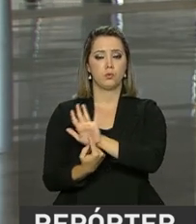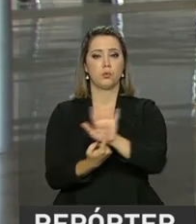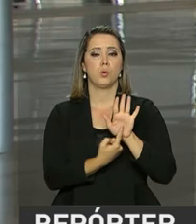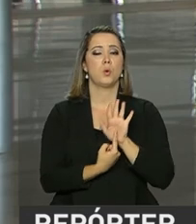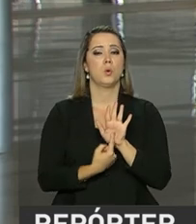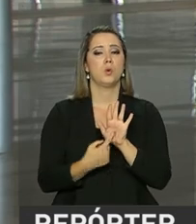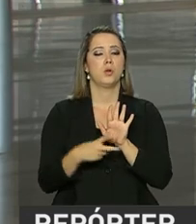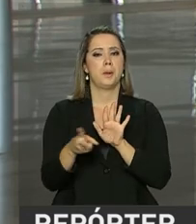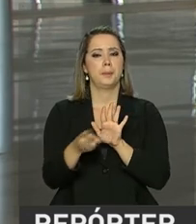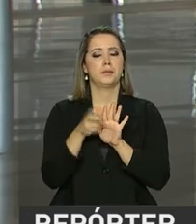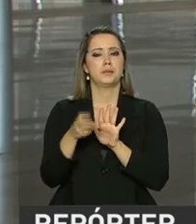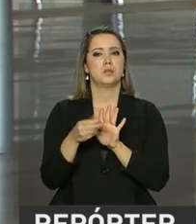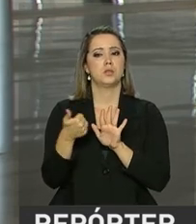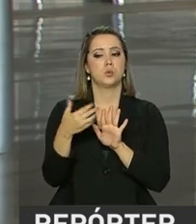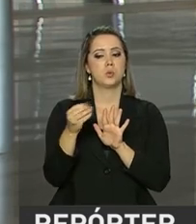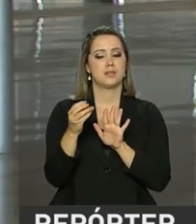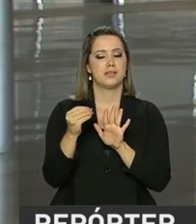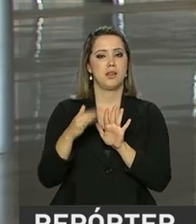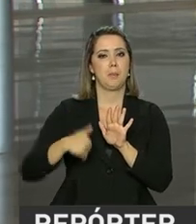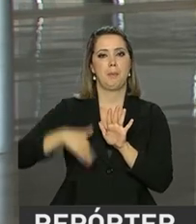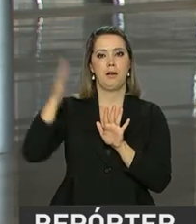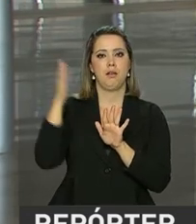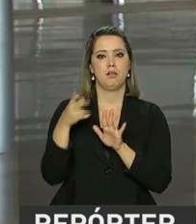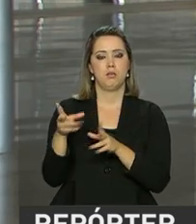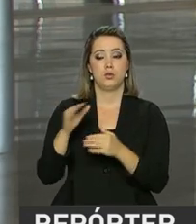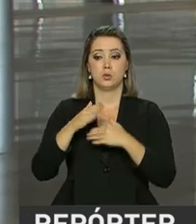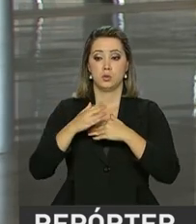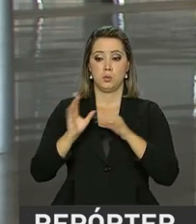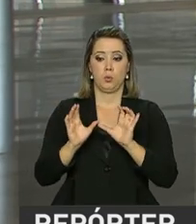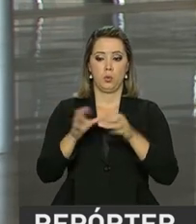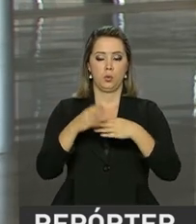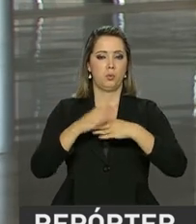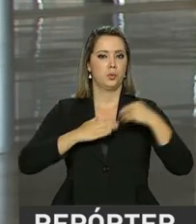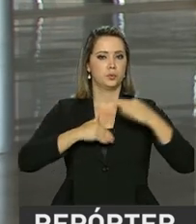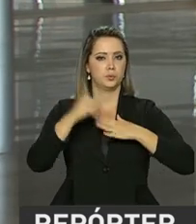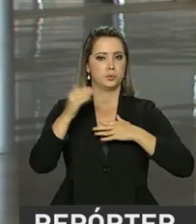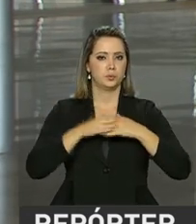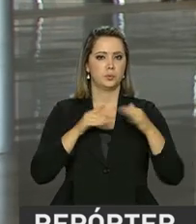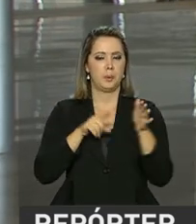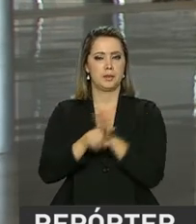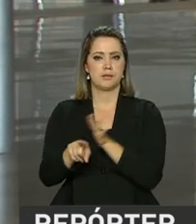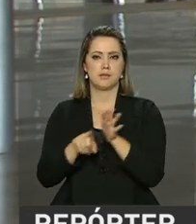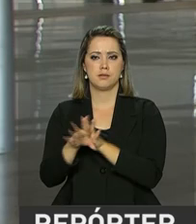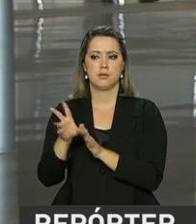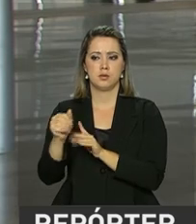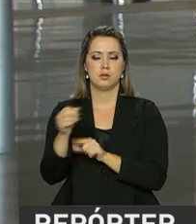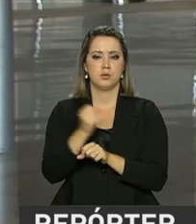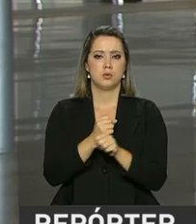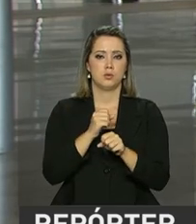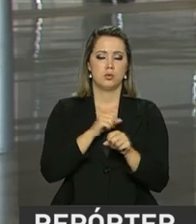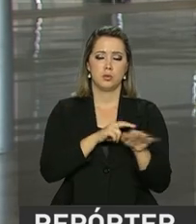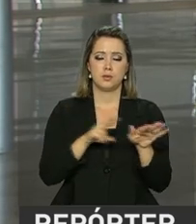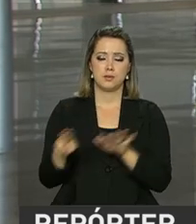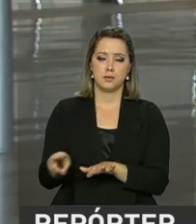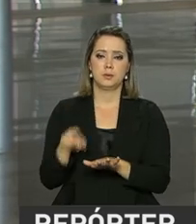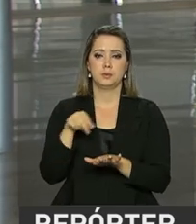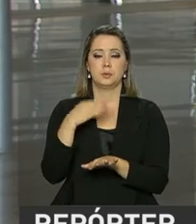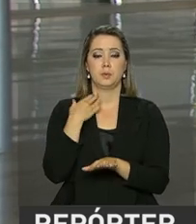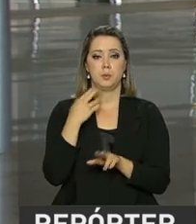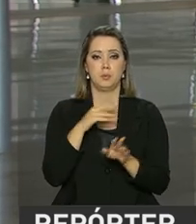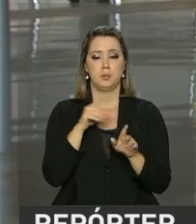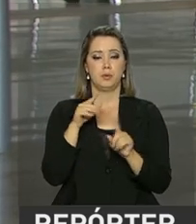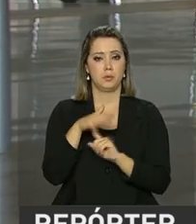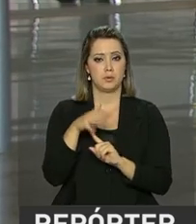previsão dos 100 maiores analistas do mercado consultados semanalmente pelo banco central e a previsão desses